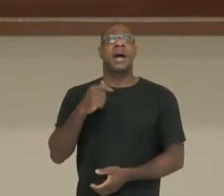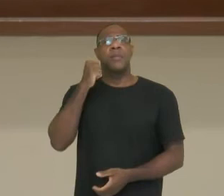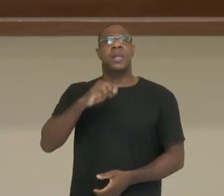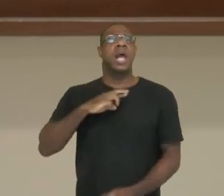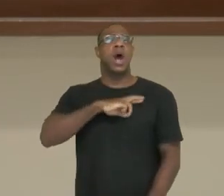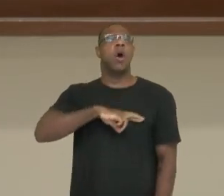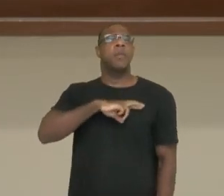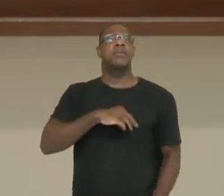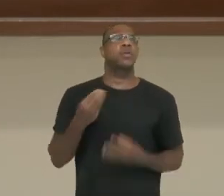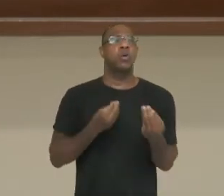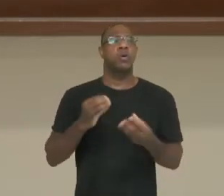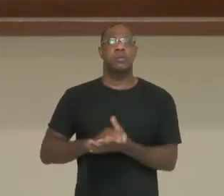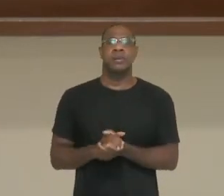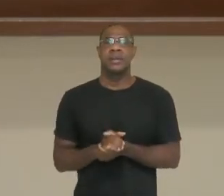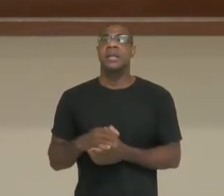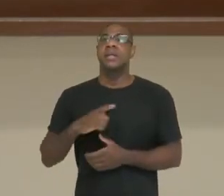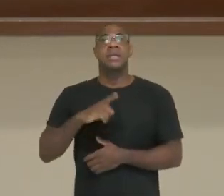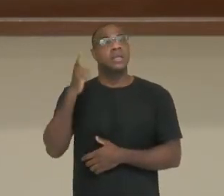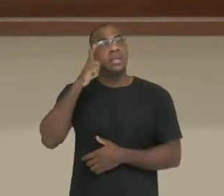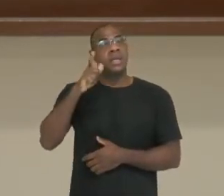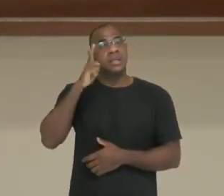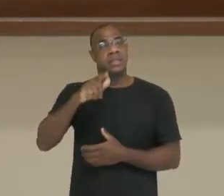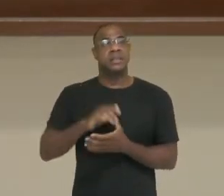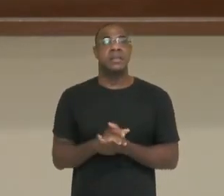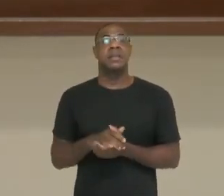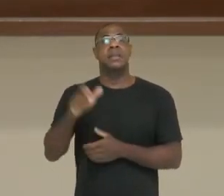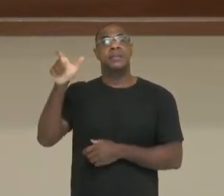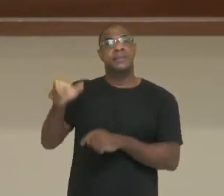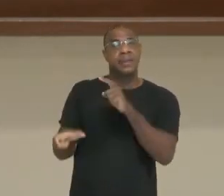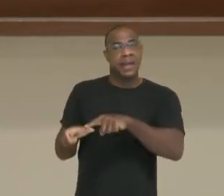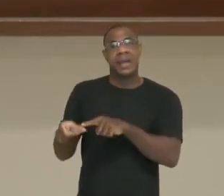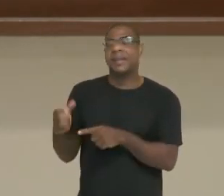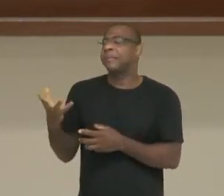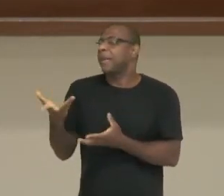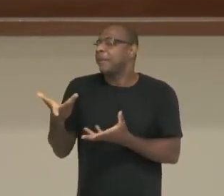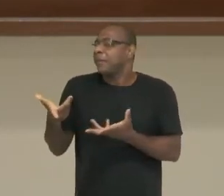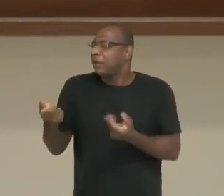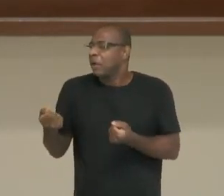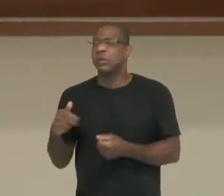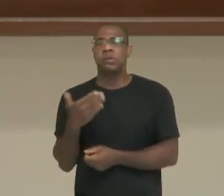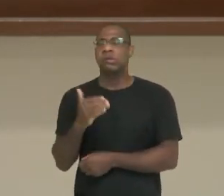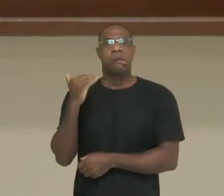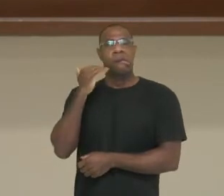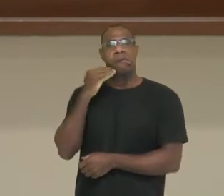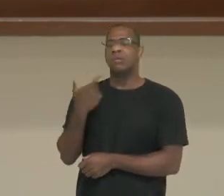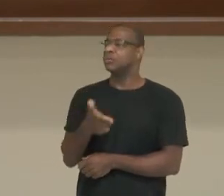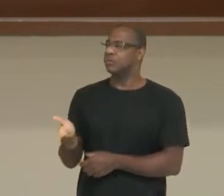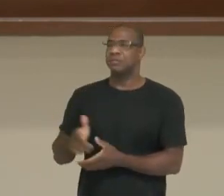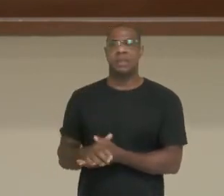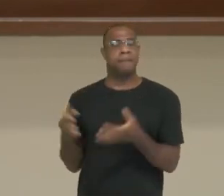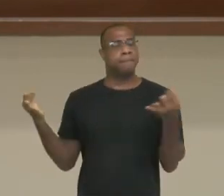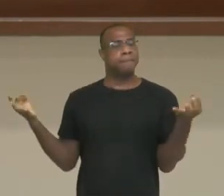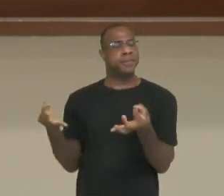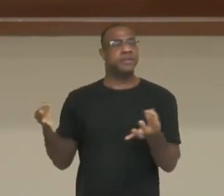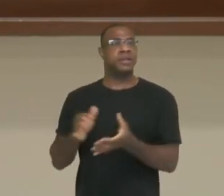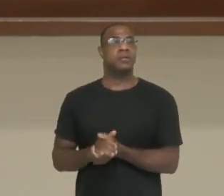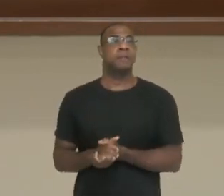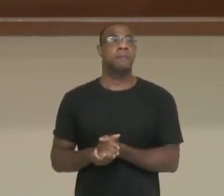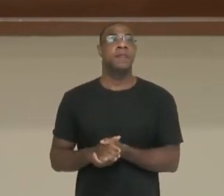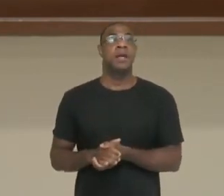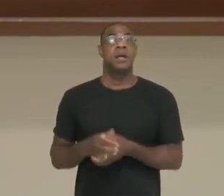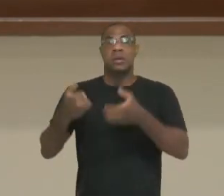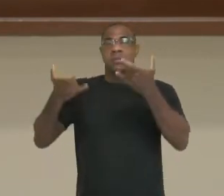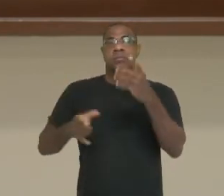era idealizada, era uma criatura doce, sem defeitos, era sublime. Então, quando eu